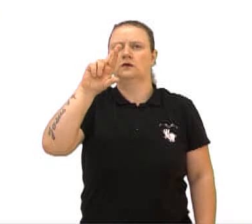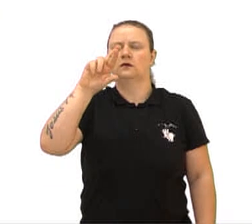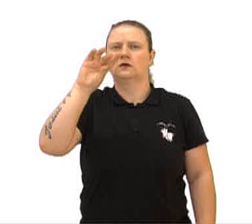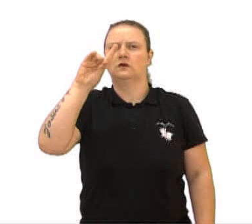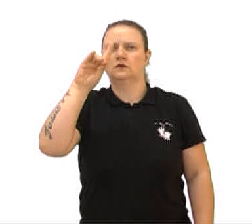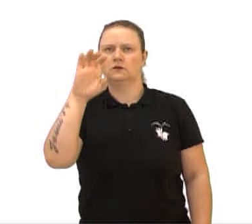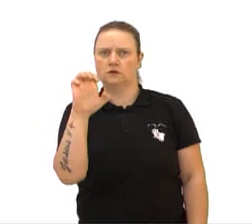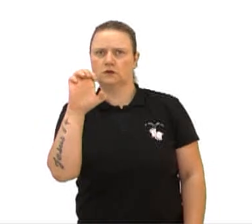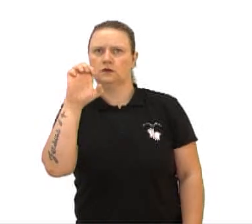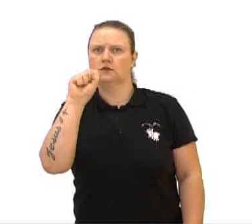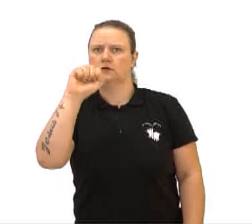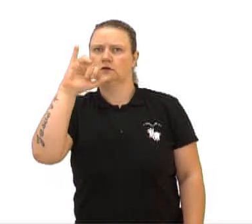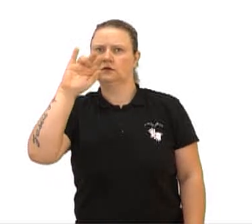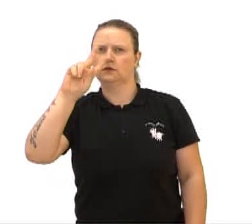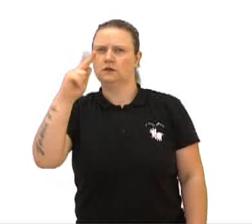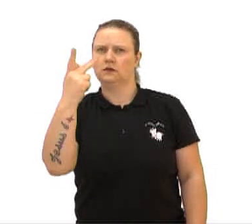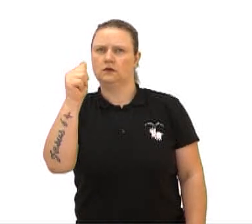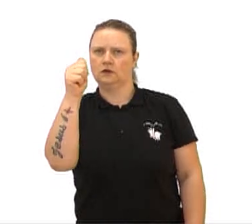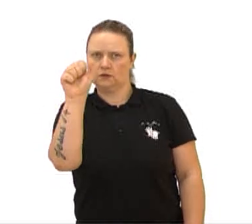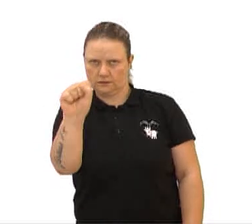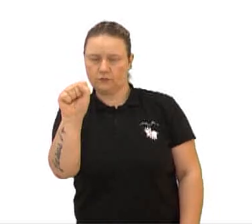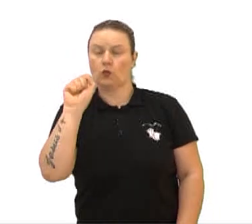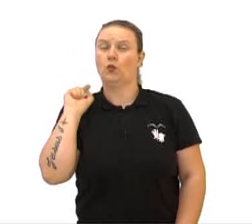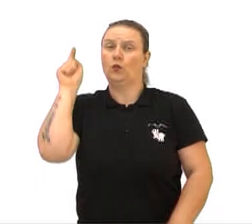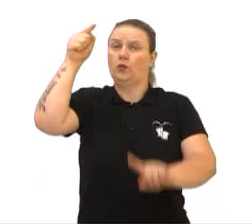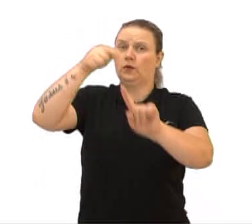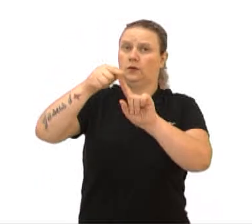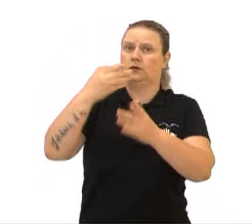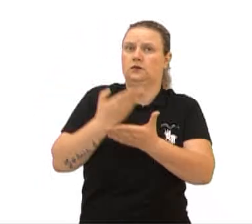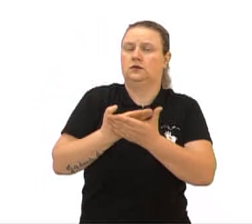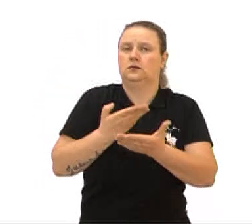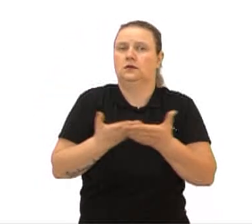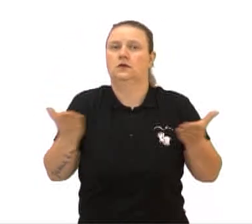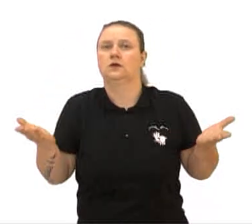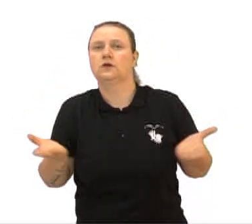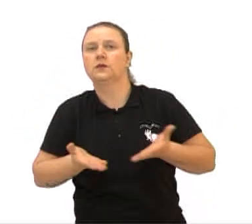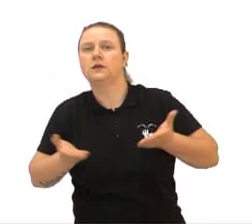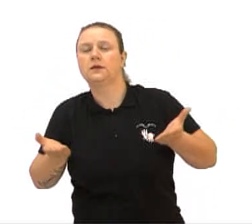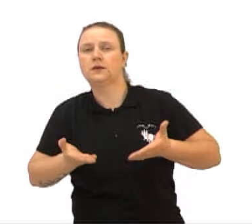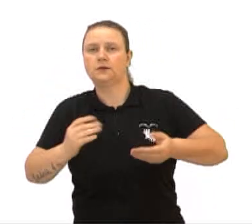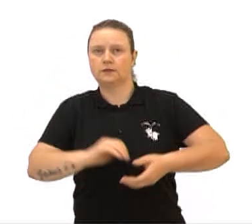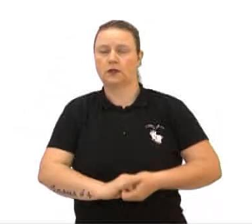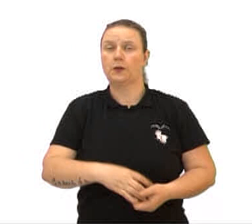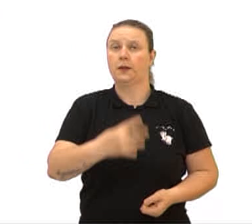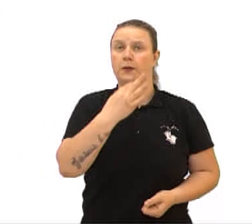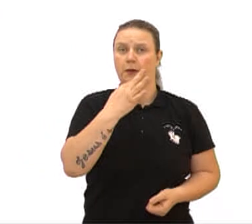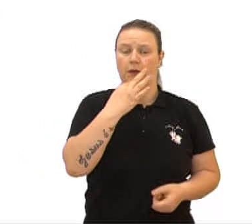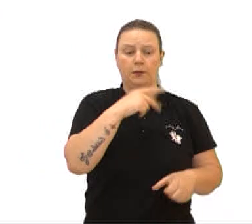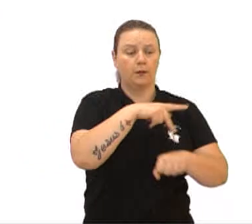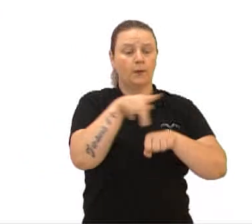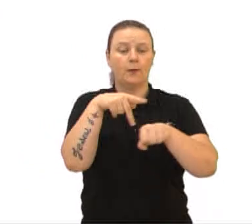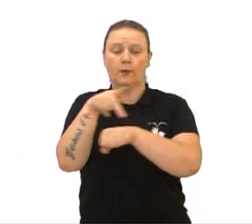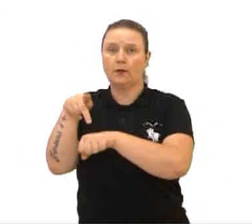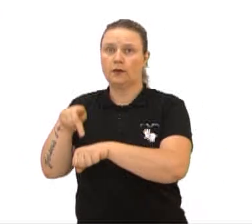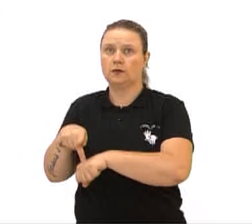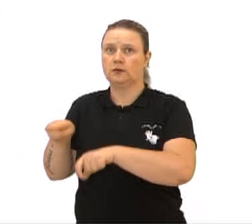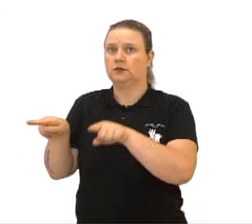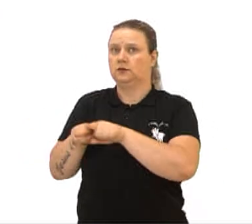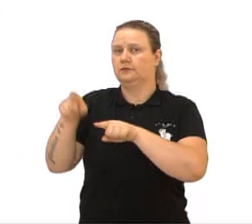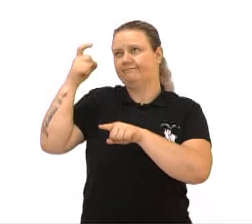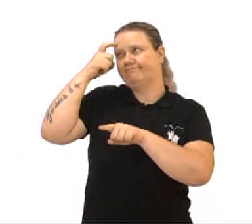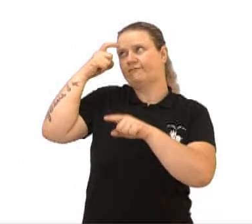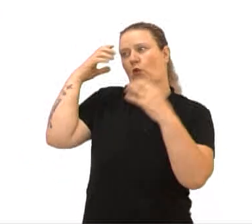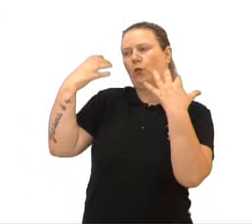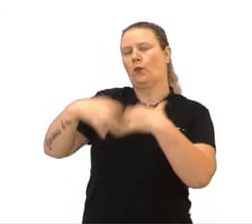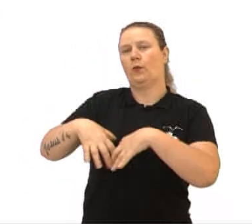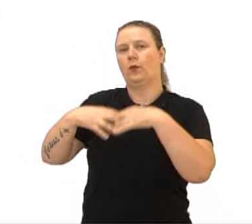de Tordesilhas. Os objetivos da nossa aula, conhecer os países hispanofalantes e reflexionar sobre as suas